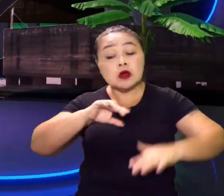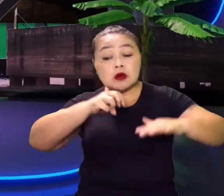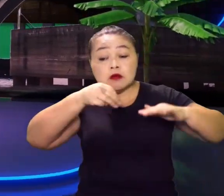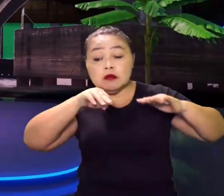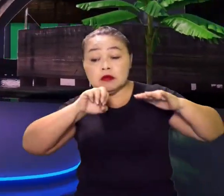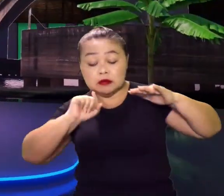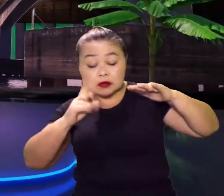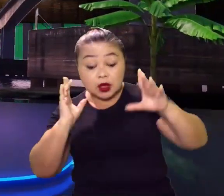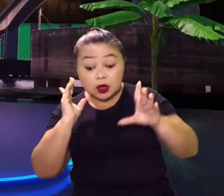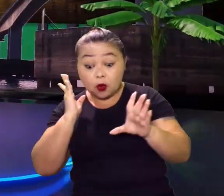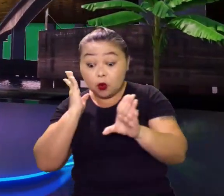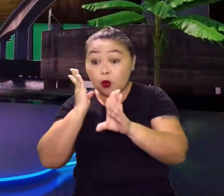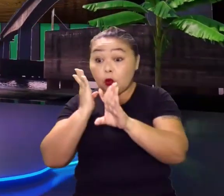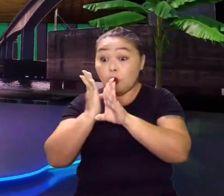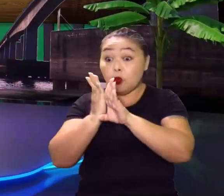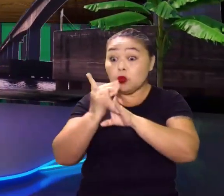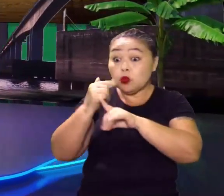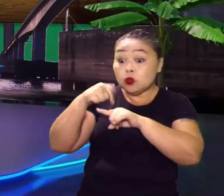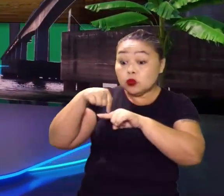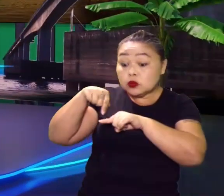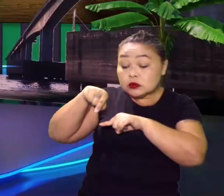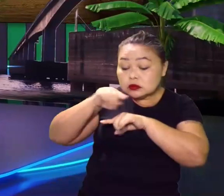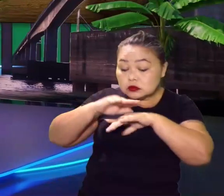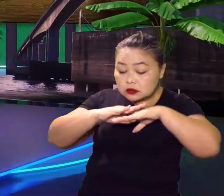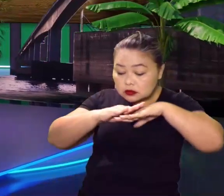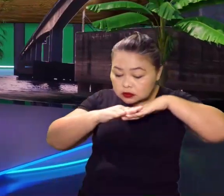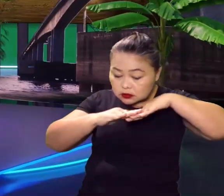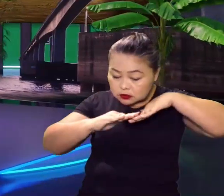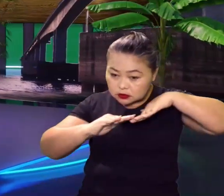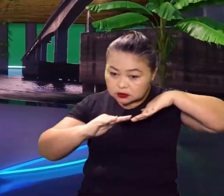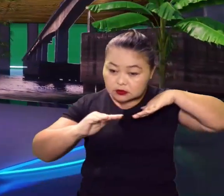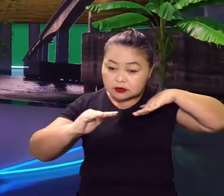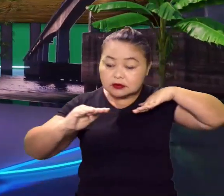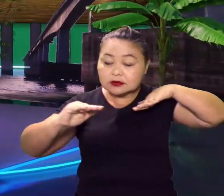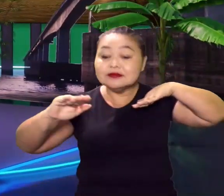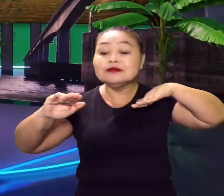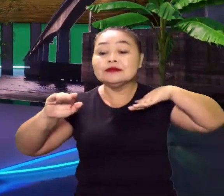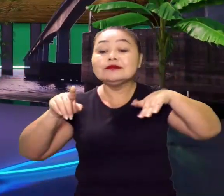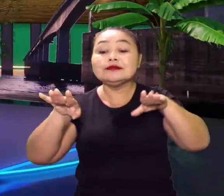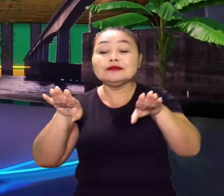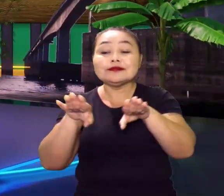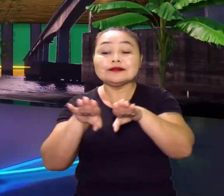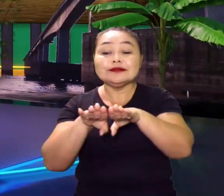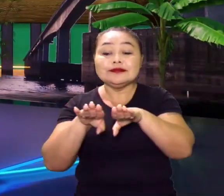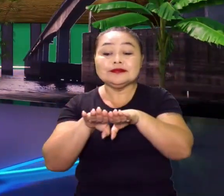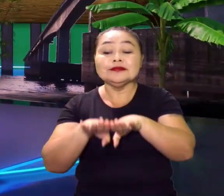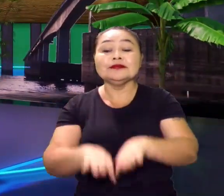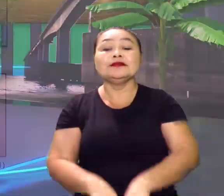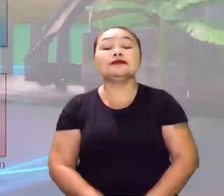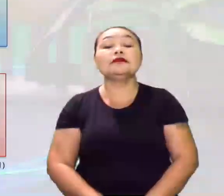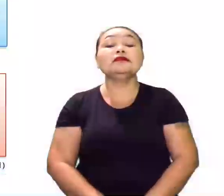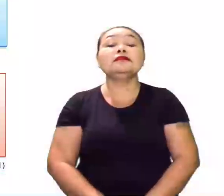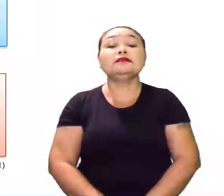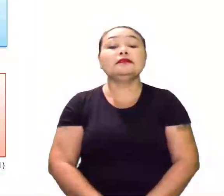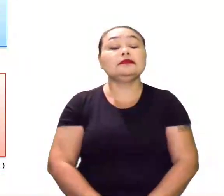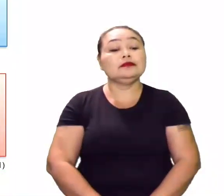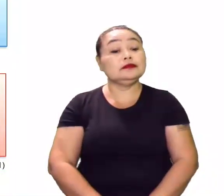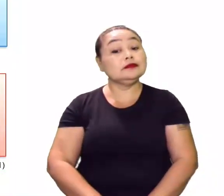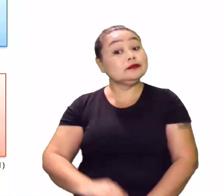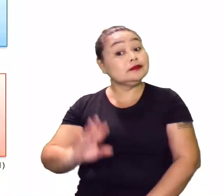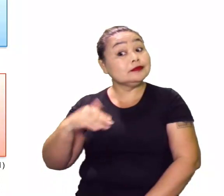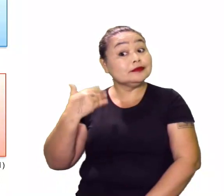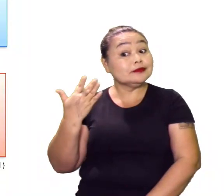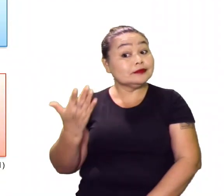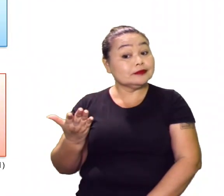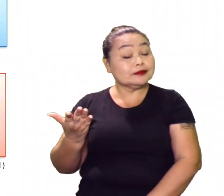que nós encontramos em áreas de bacias sedimentares também. Também. Vamos lá no quadro, meu diretor? Então